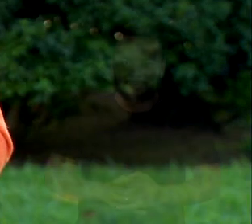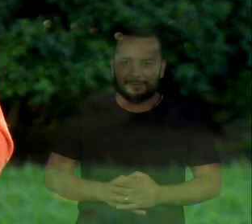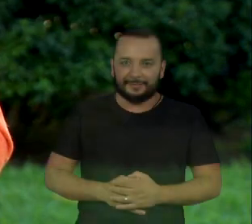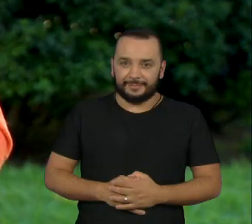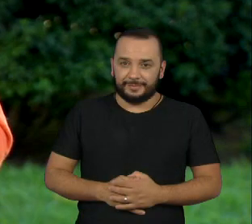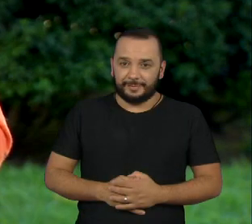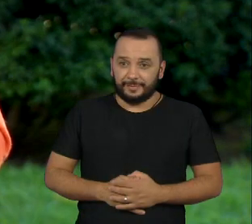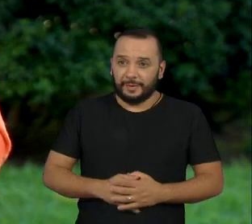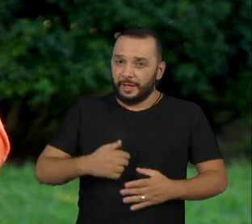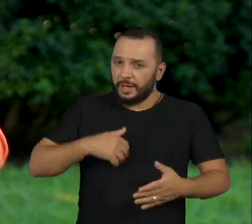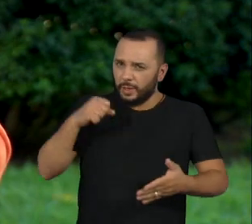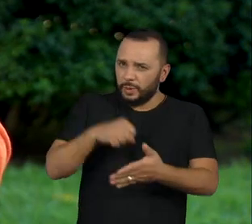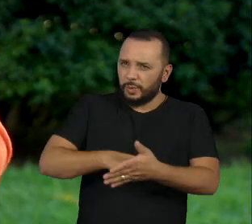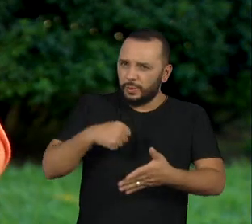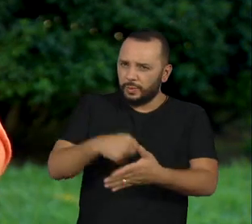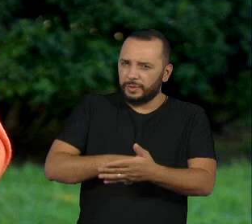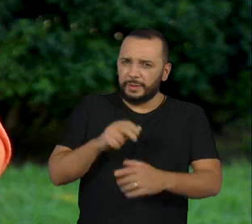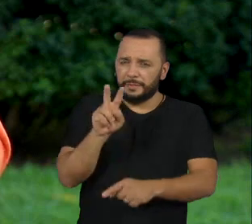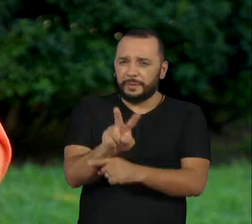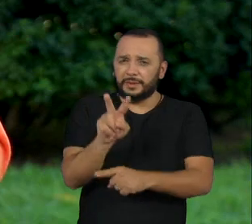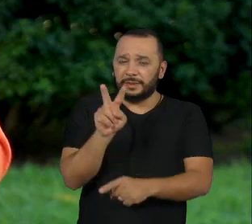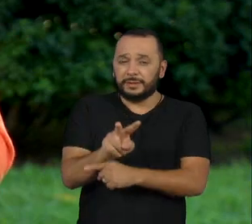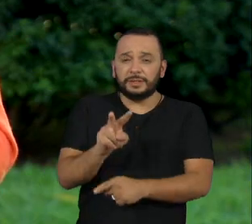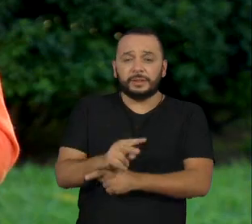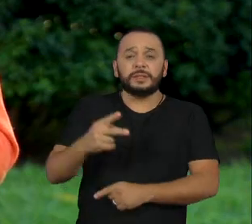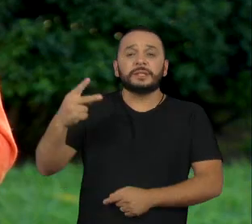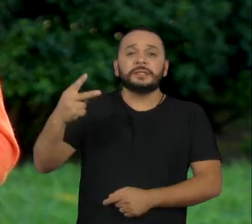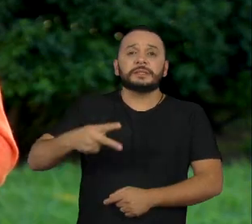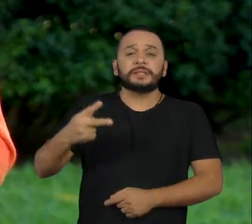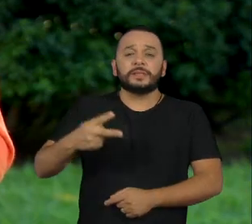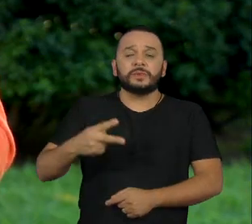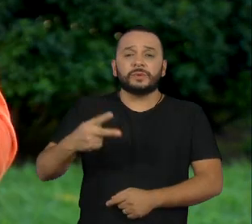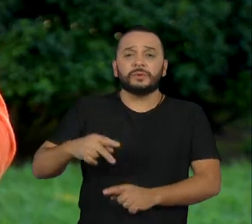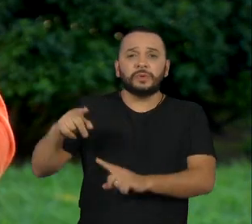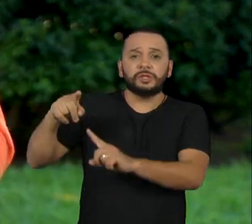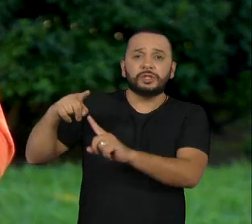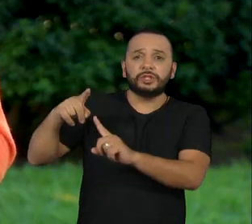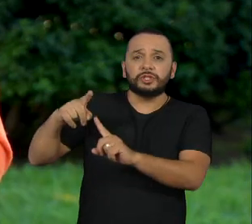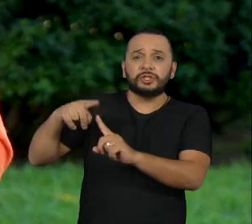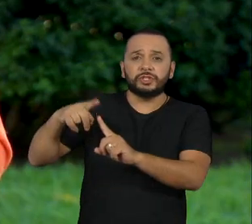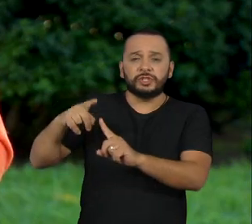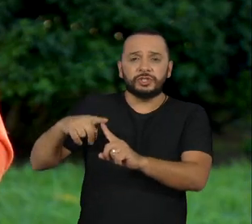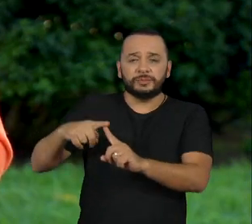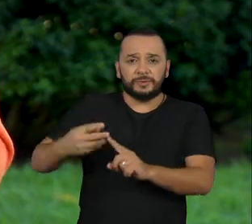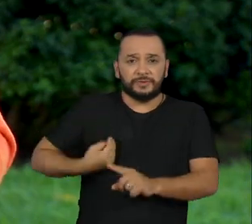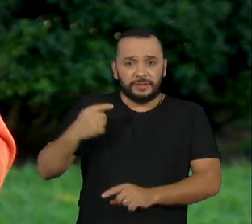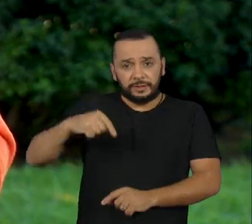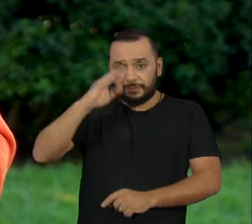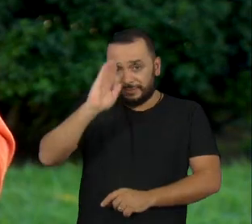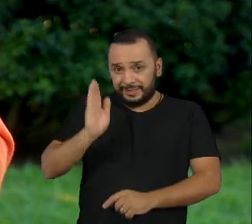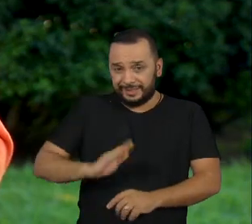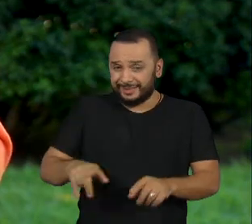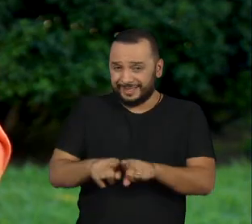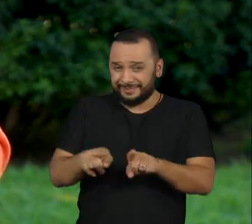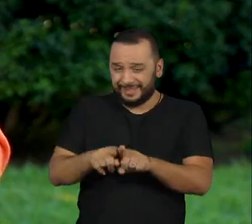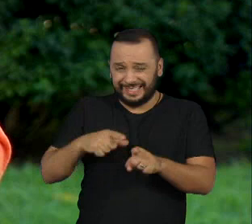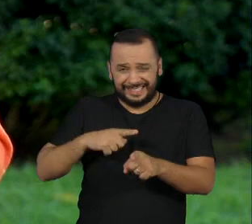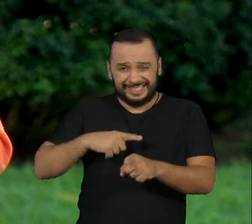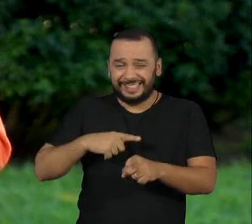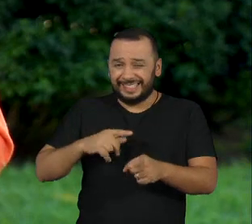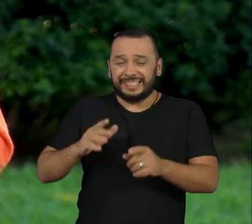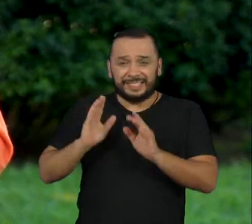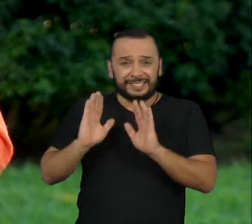A luta pela proteção do segundo maior bioma do Brasil e um dos mais ameaçados é liderada por